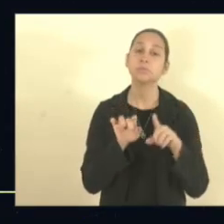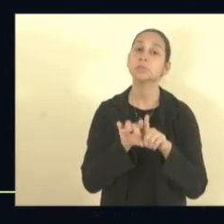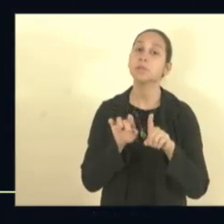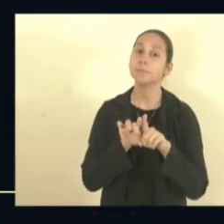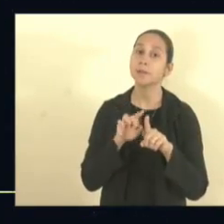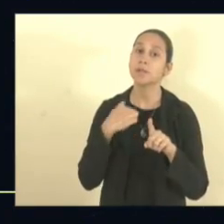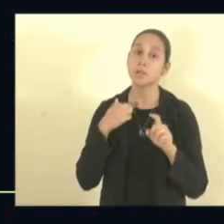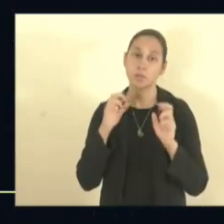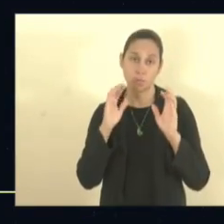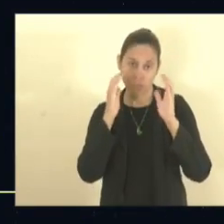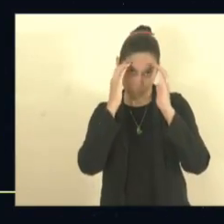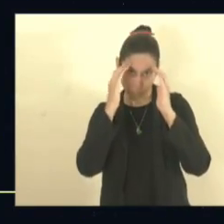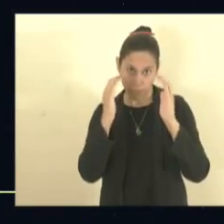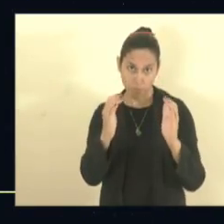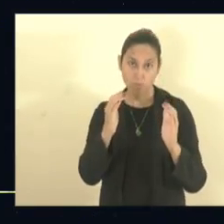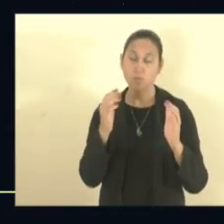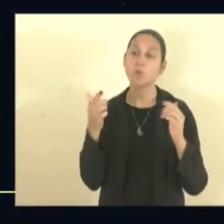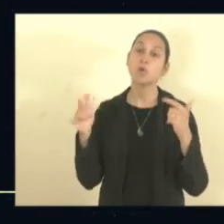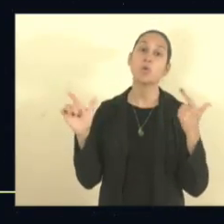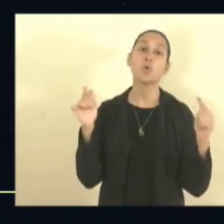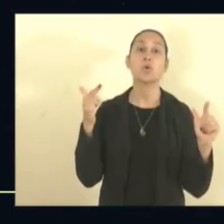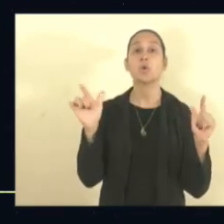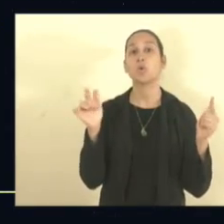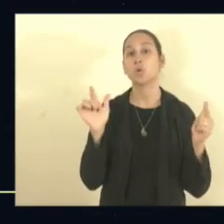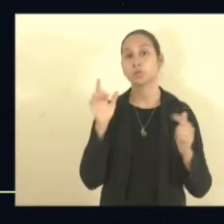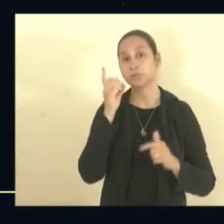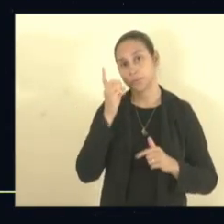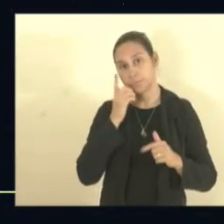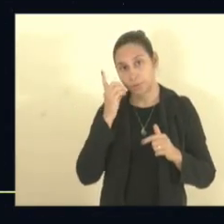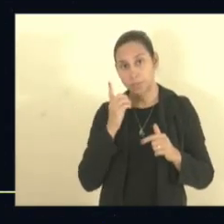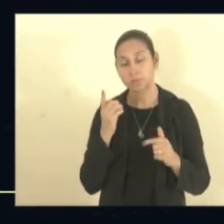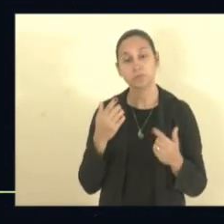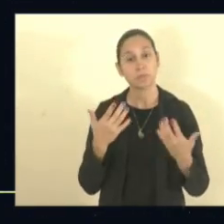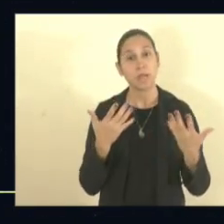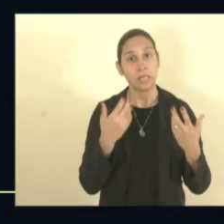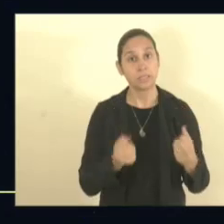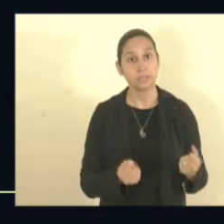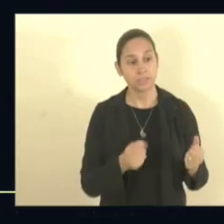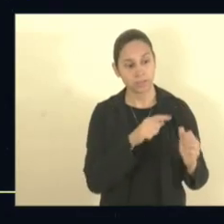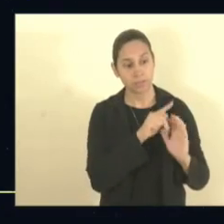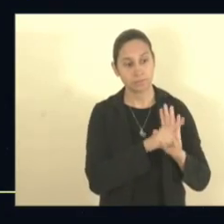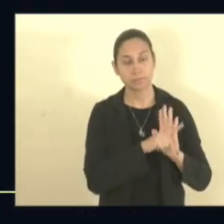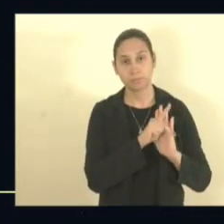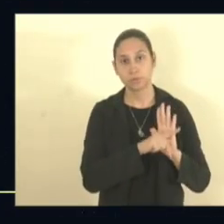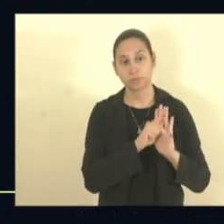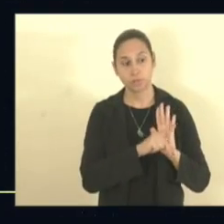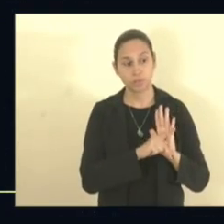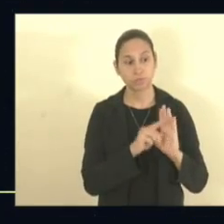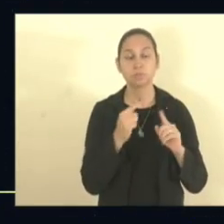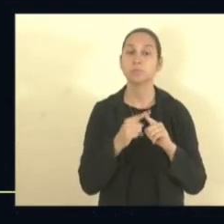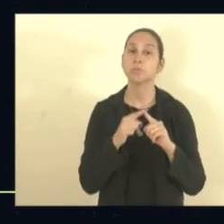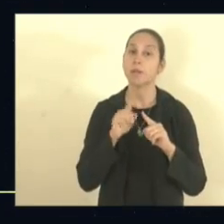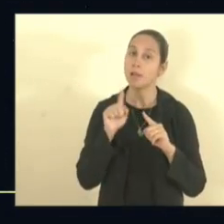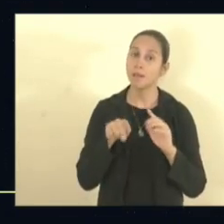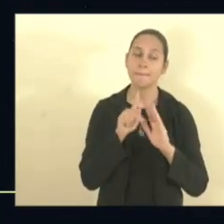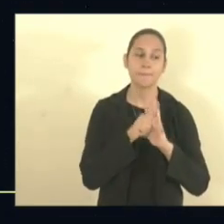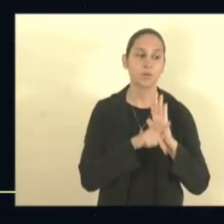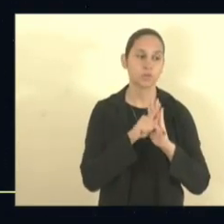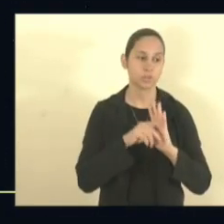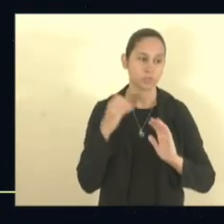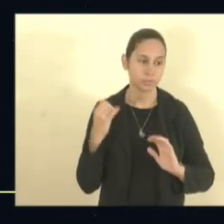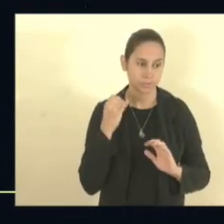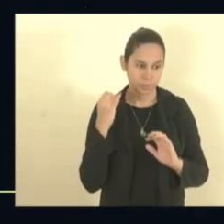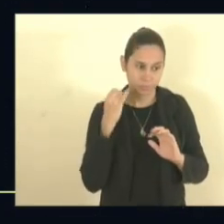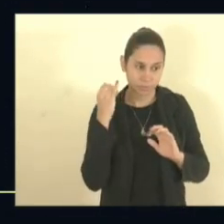como também respeito a dos colegas que têm posição favoráveis ao projeto, porque de fato é um projeto muito importante. É claro que um